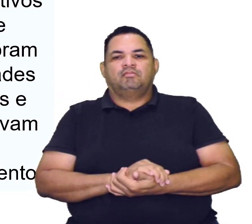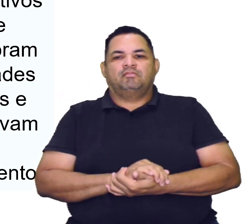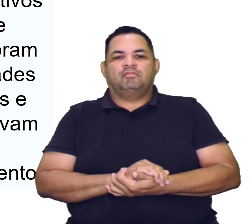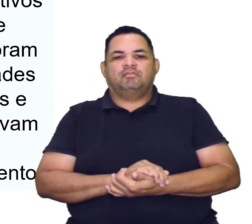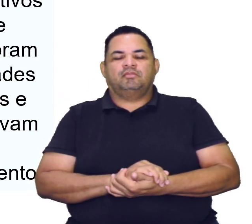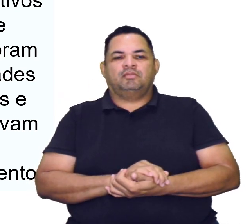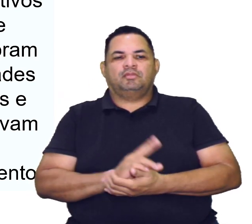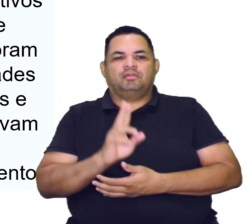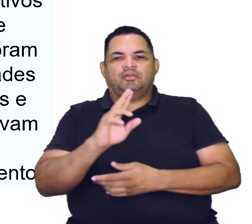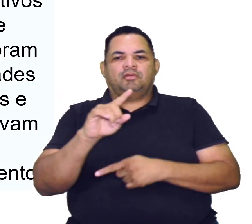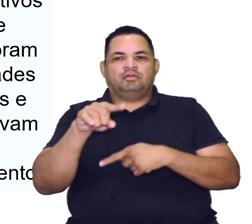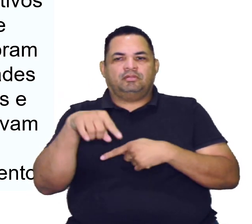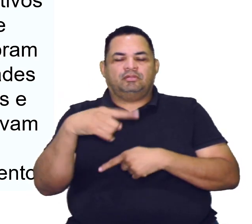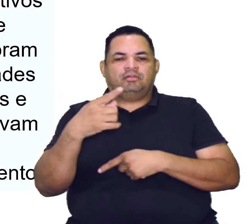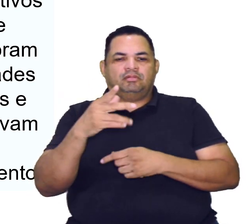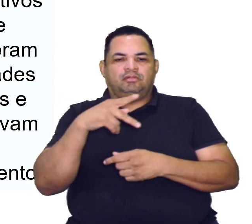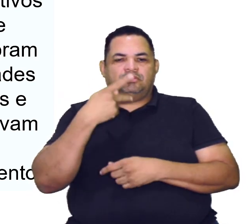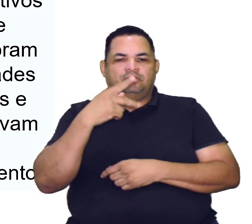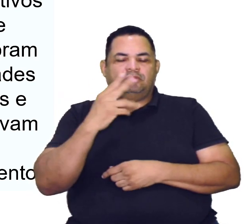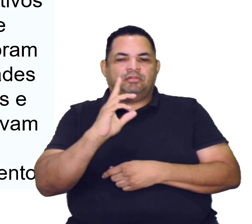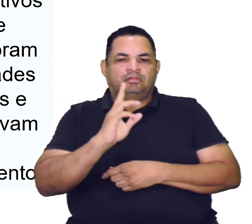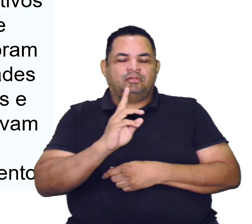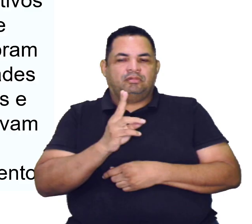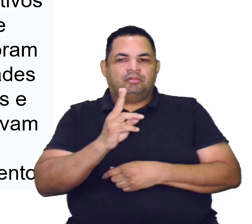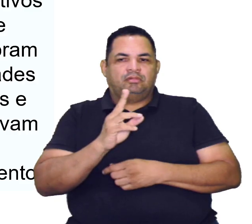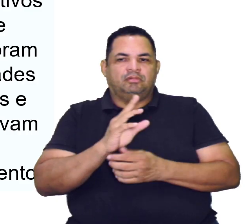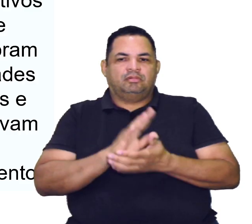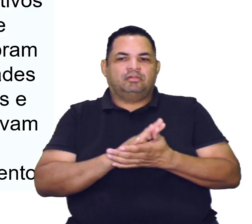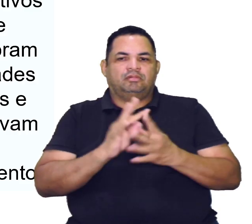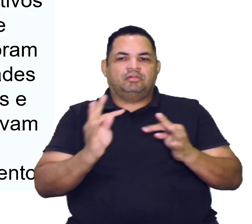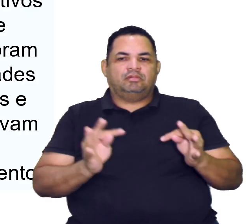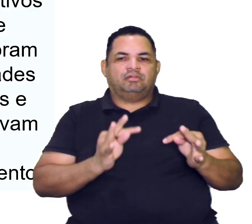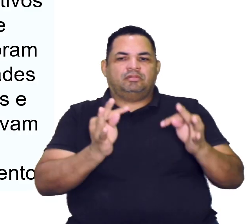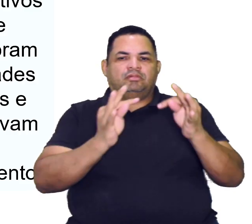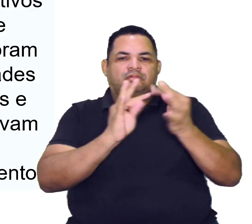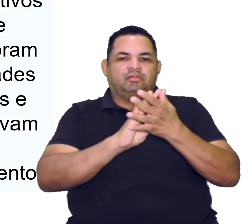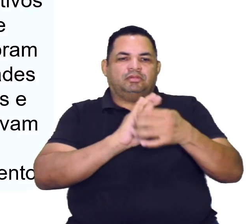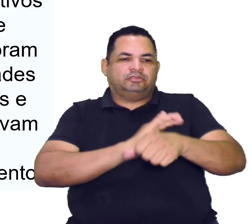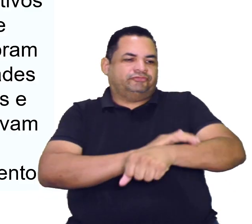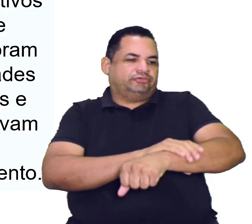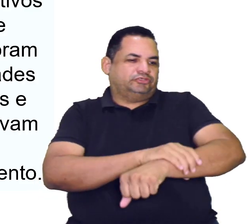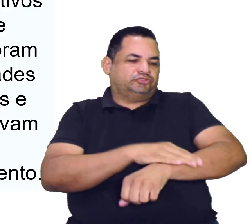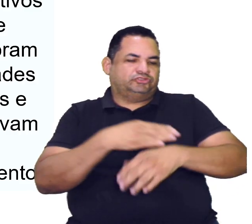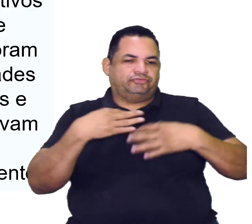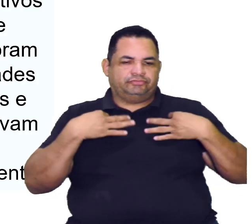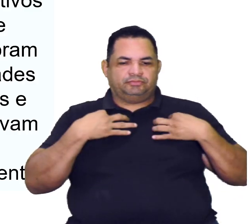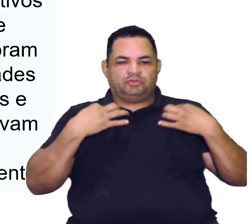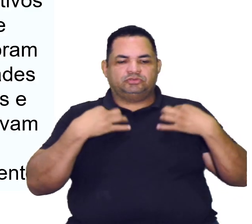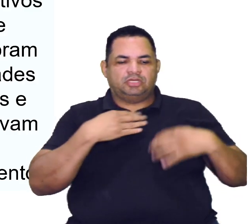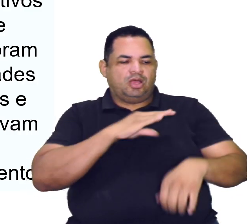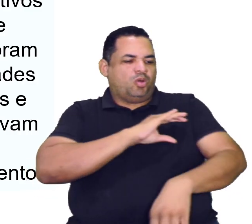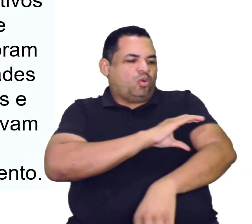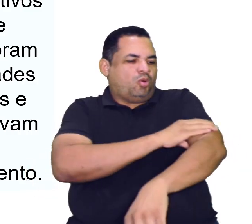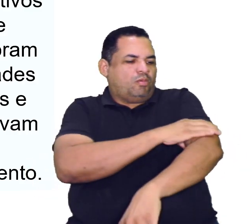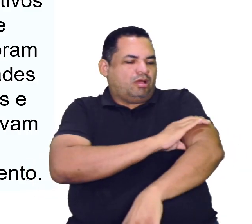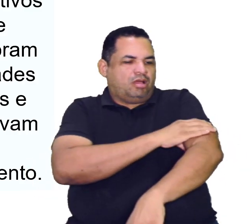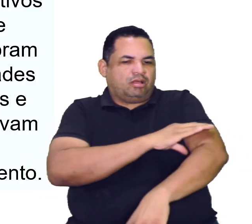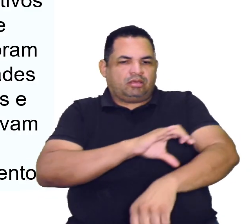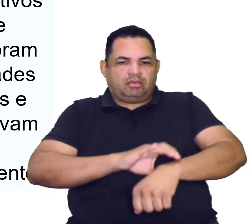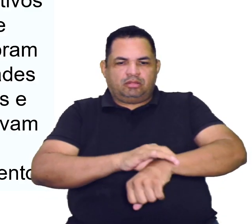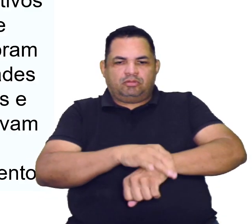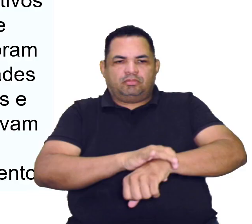outra, a gente vai falar, né, na realidade mais à frente aí, sobre as tecnologias vestíveis. E aí dentro desse contexto